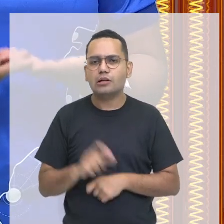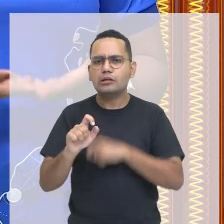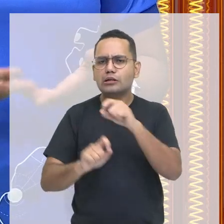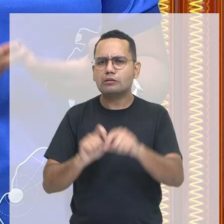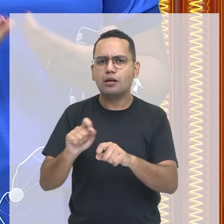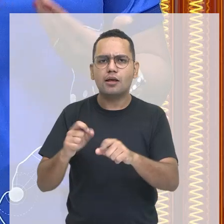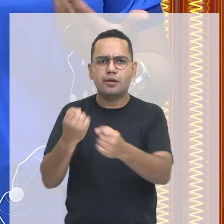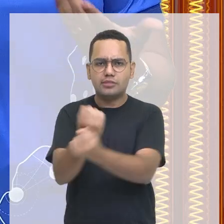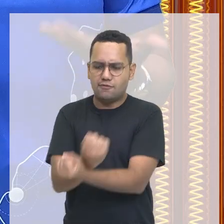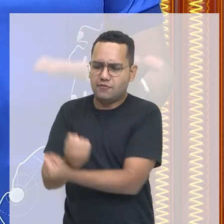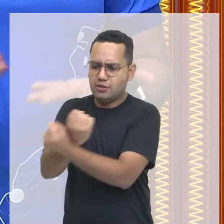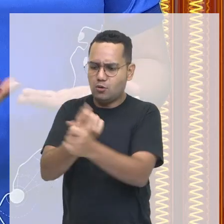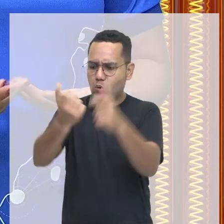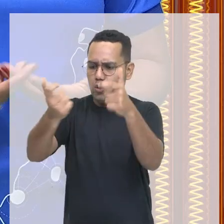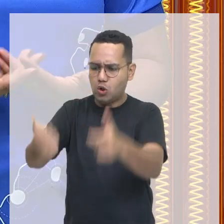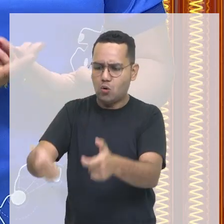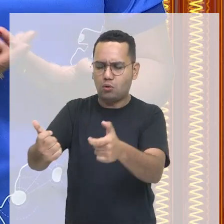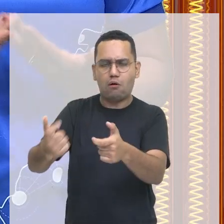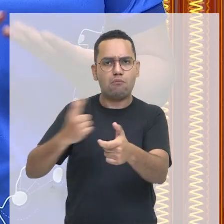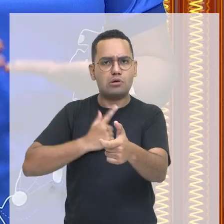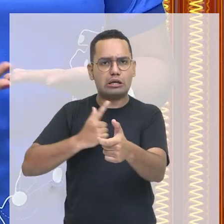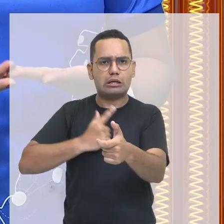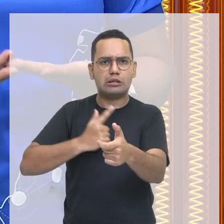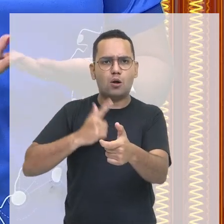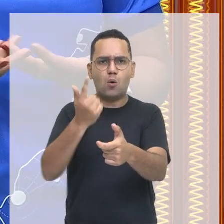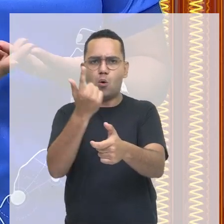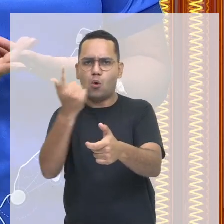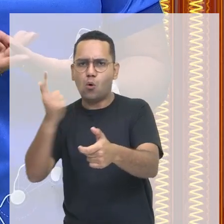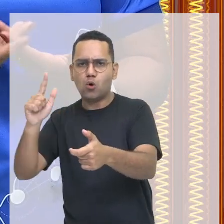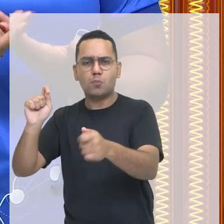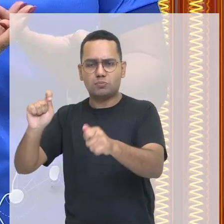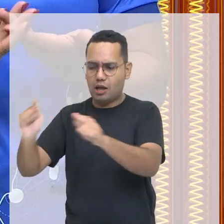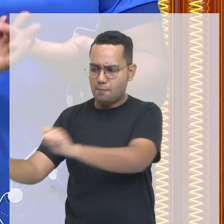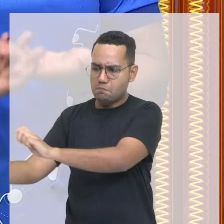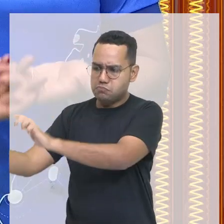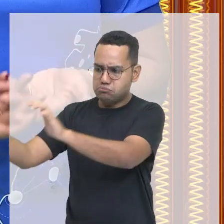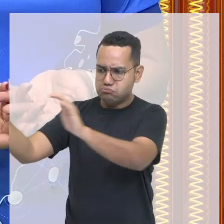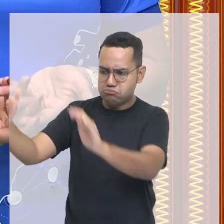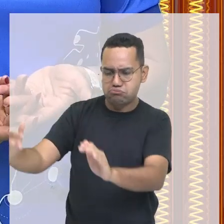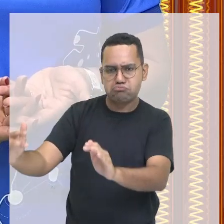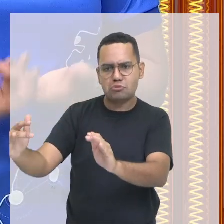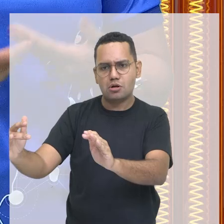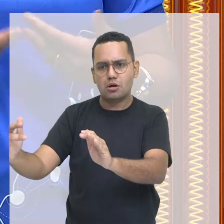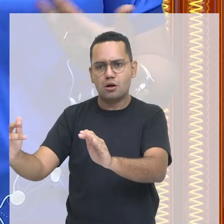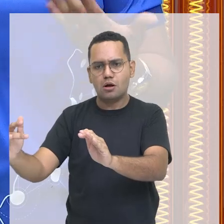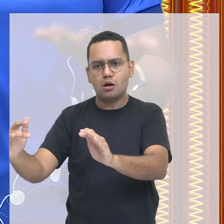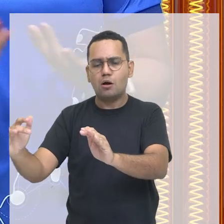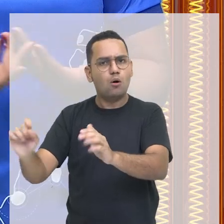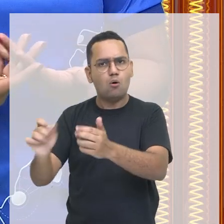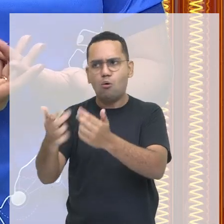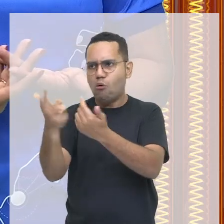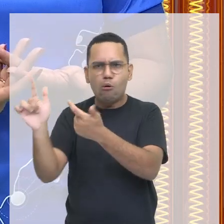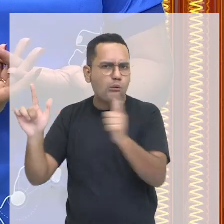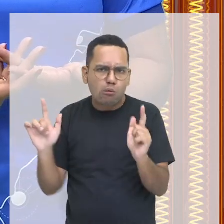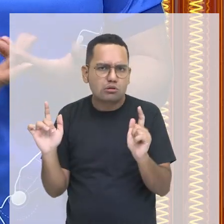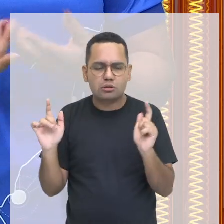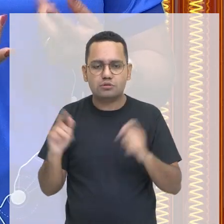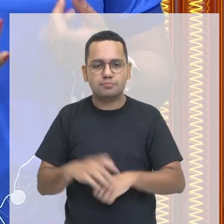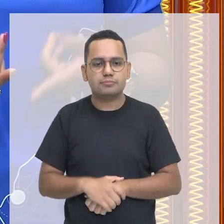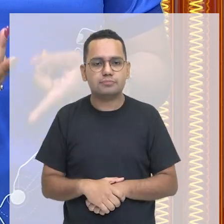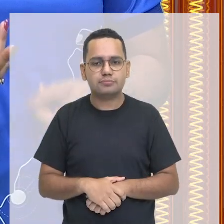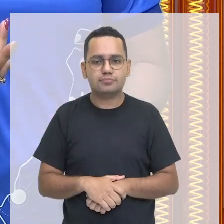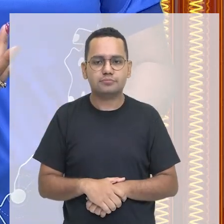de possíveis invasões, de possíveis ataques e também levar no caso, aquela nação à